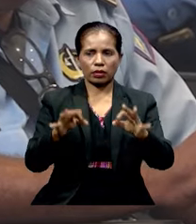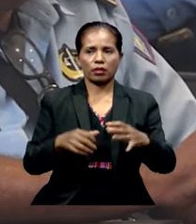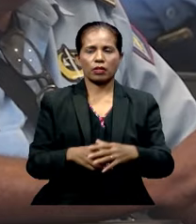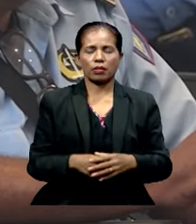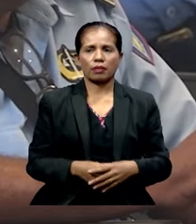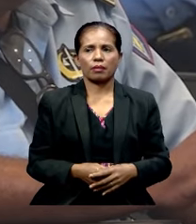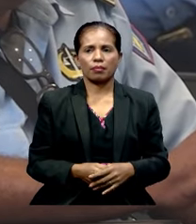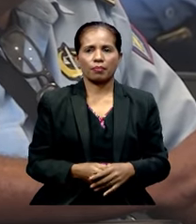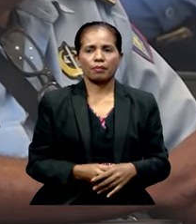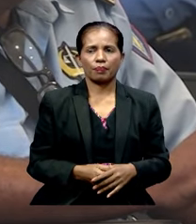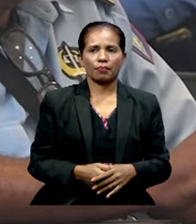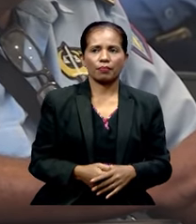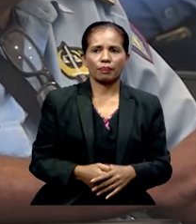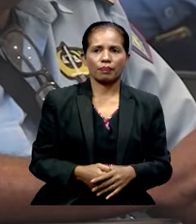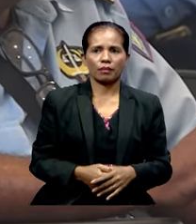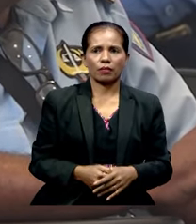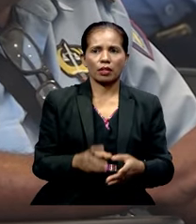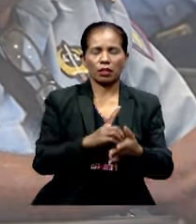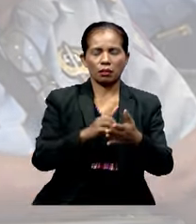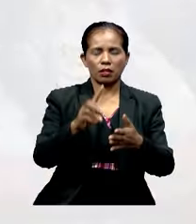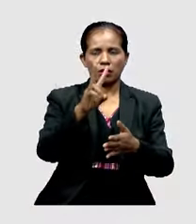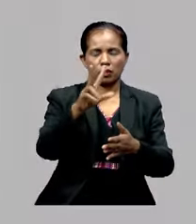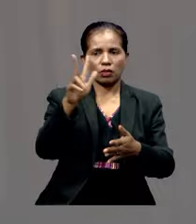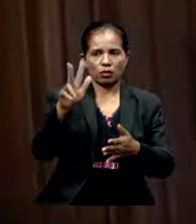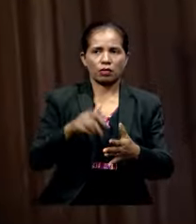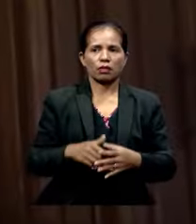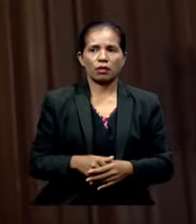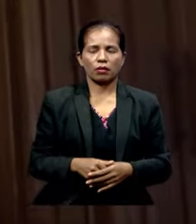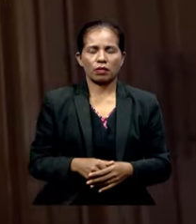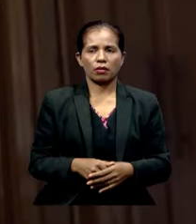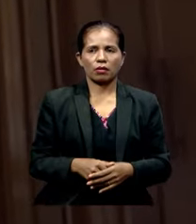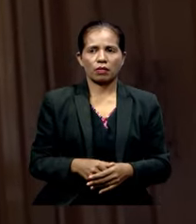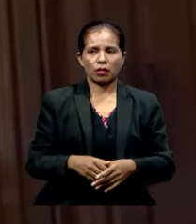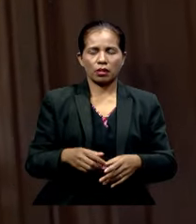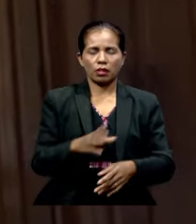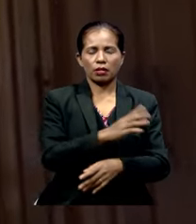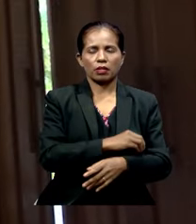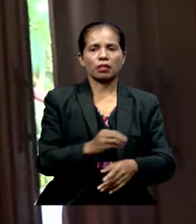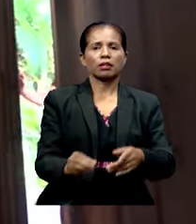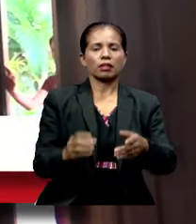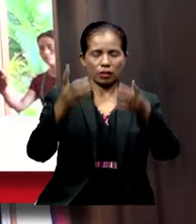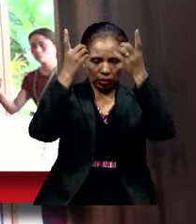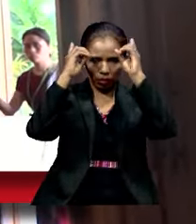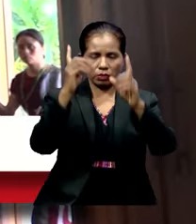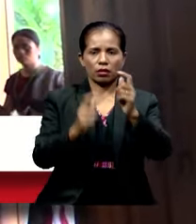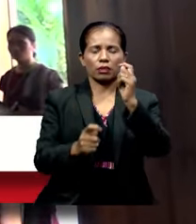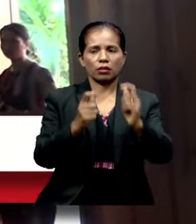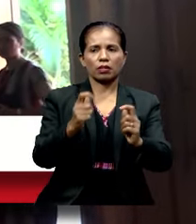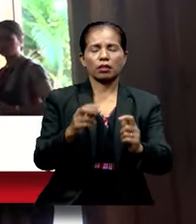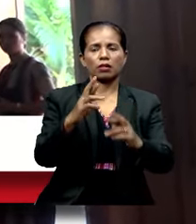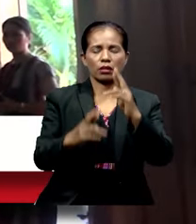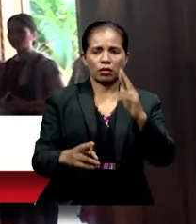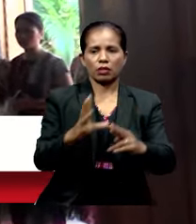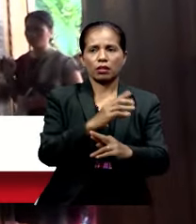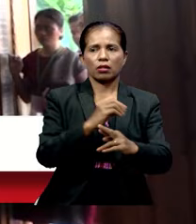quase semana rua tolutiona, nema decisão plenário Tribunal Recursos, né? Saitiona com ba pedido